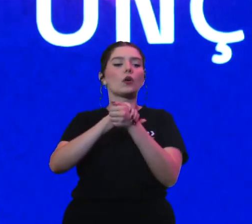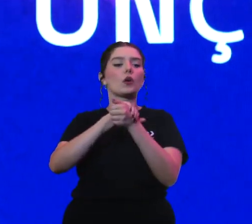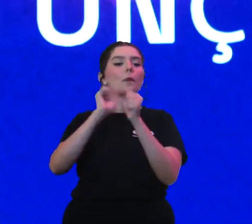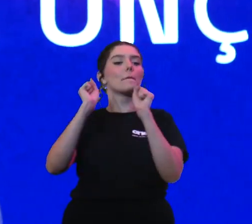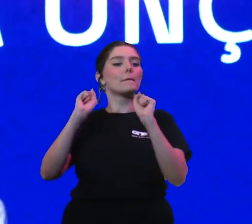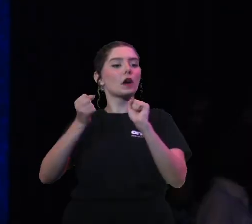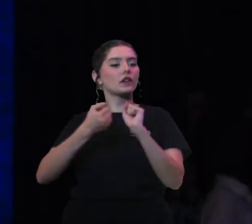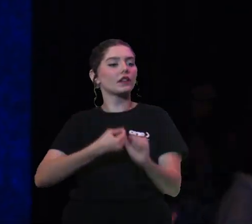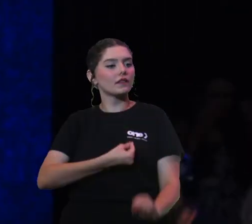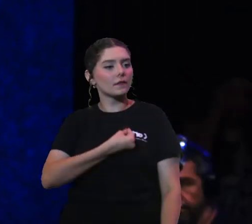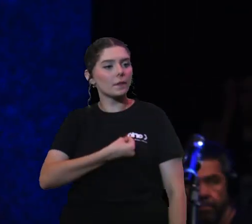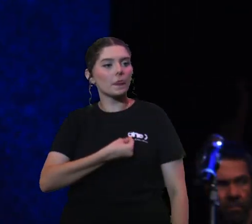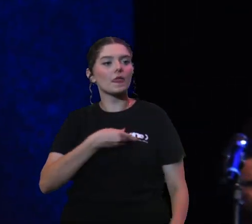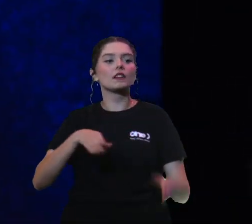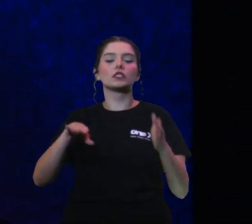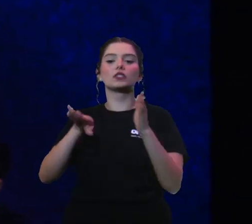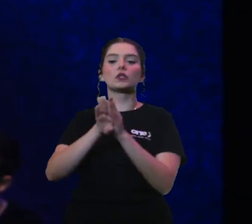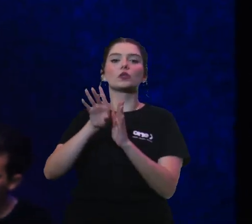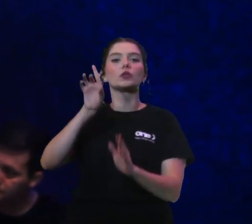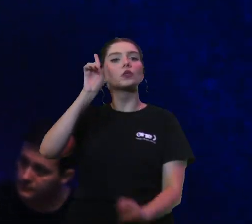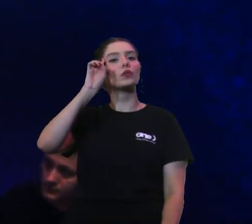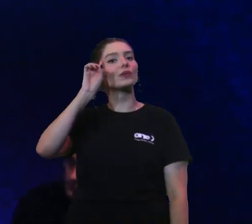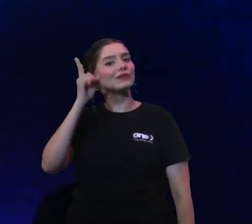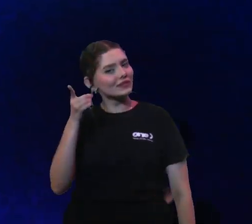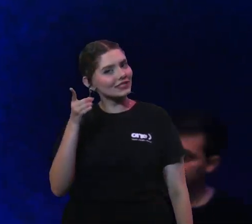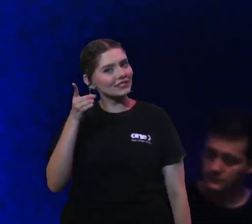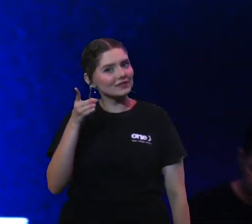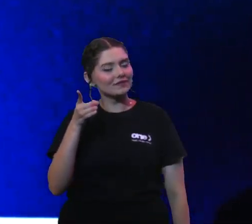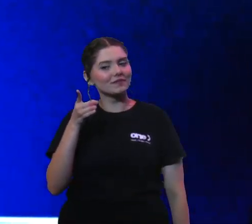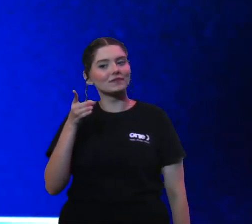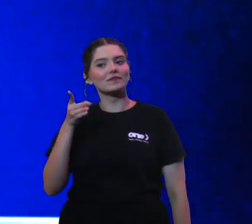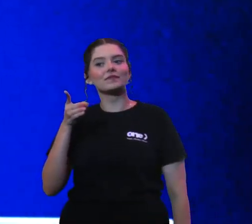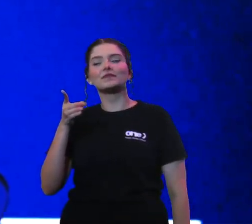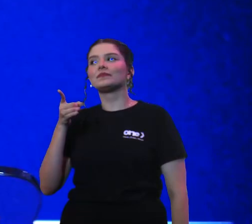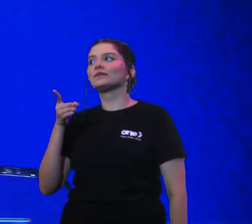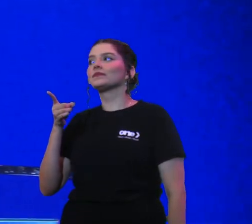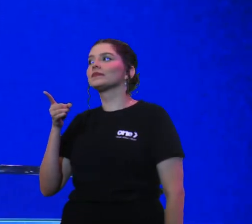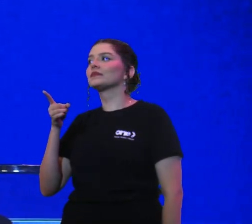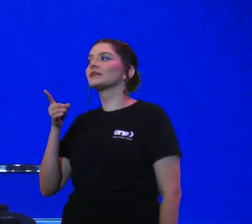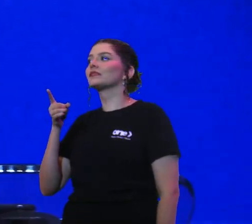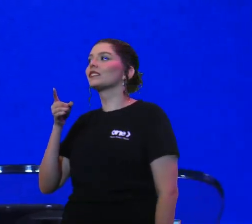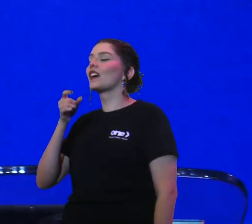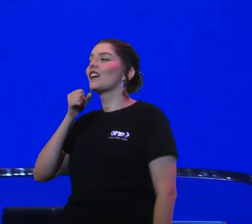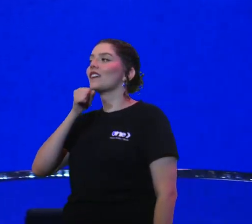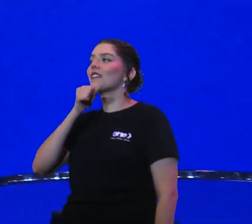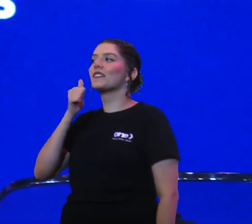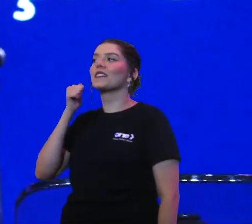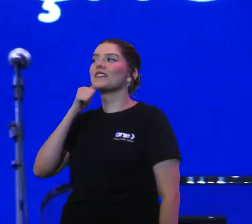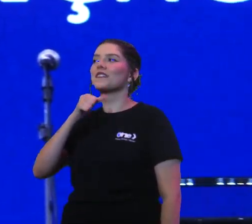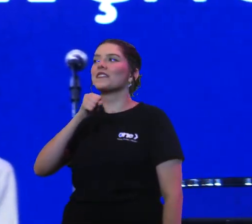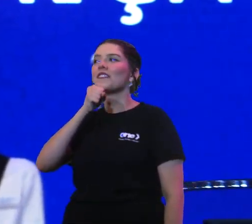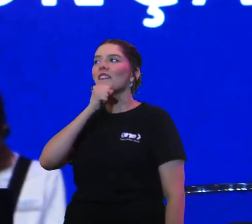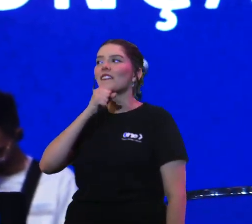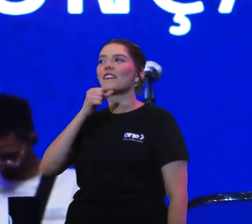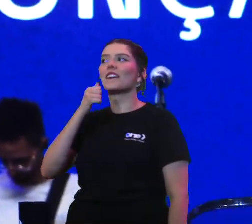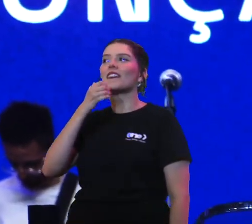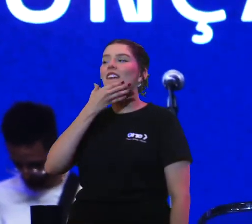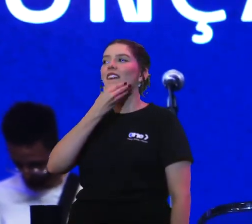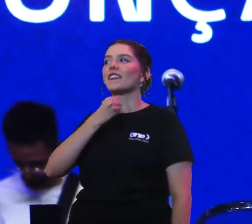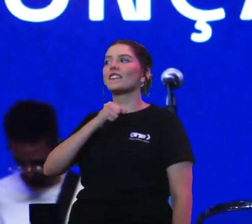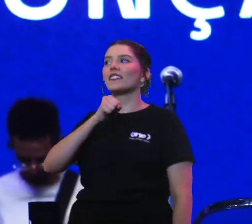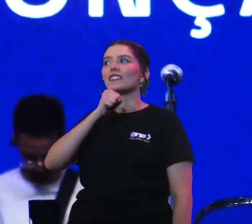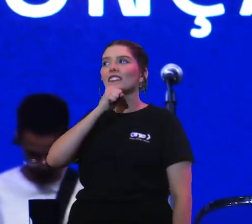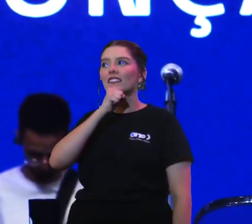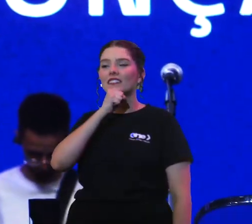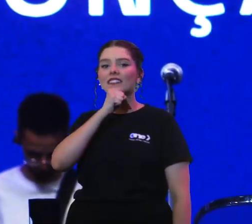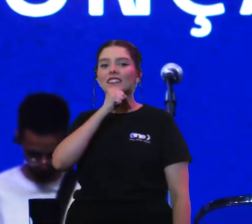verdade, até que chegou o dia em que o próprio vovô tartaruga e a vovó tartaruga foram escolhidos para serem o casal de tartarugas que iam entrar na